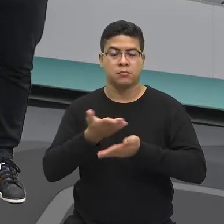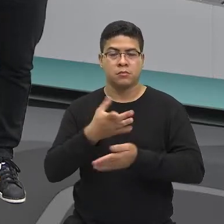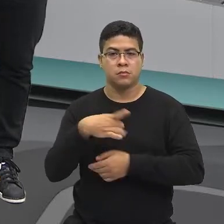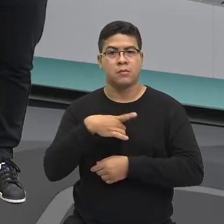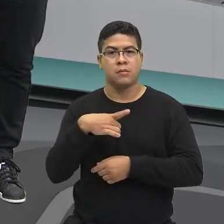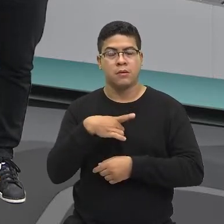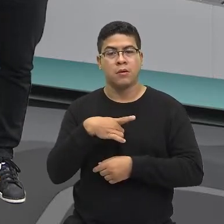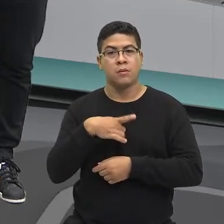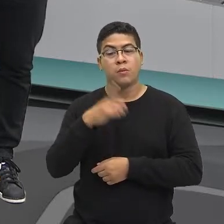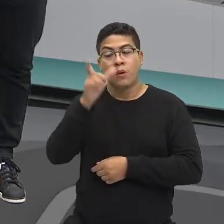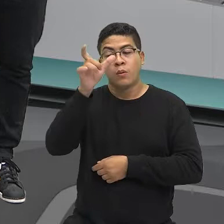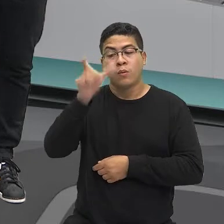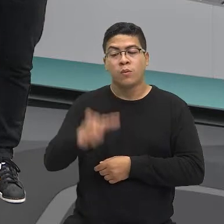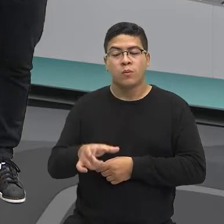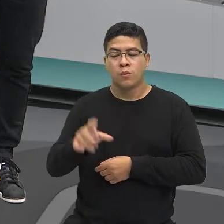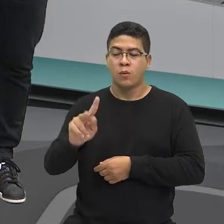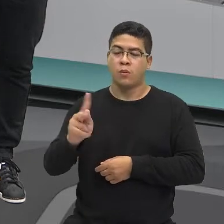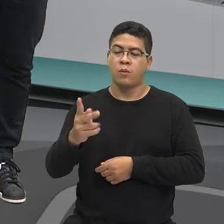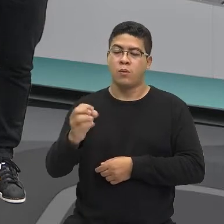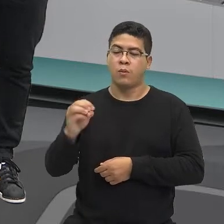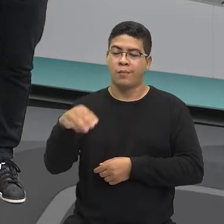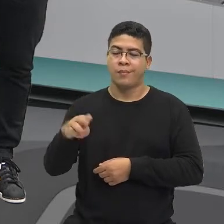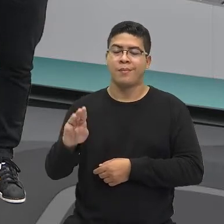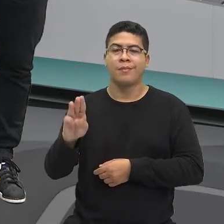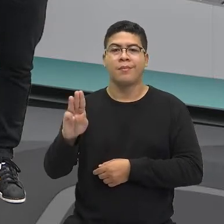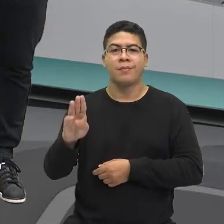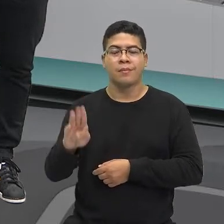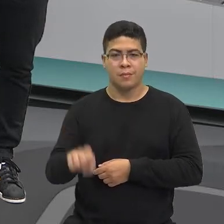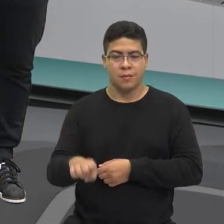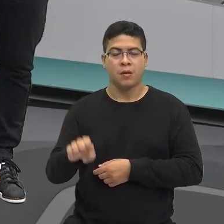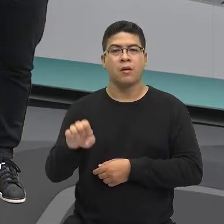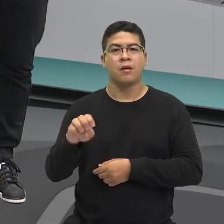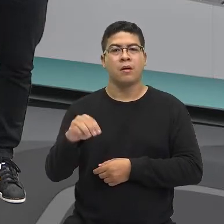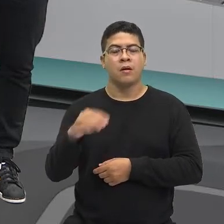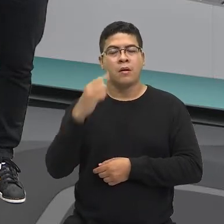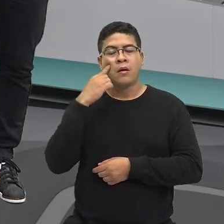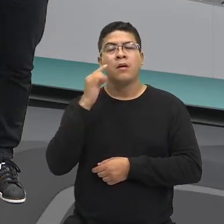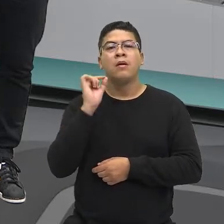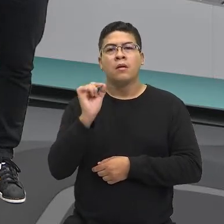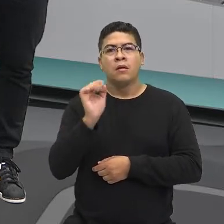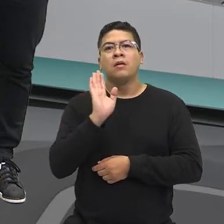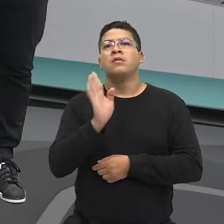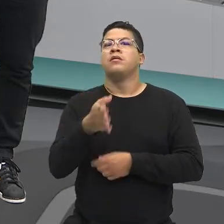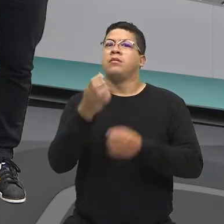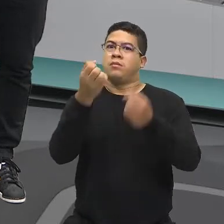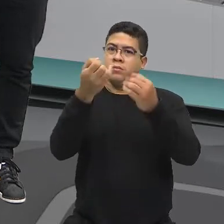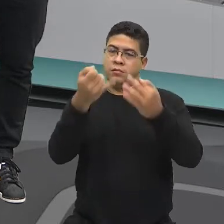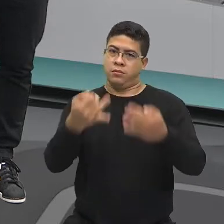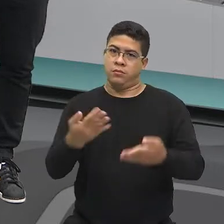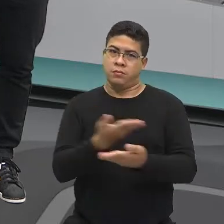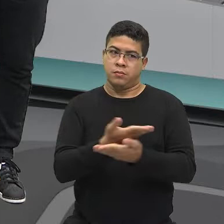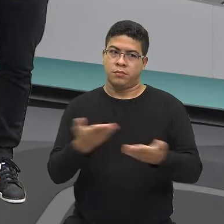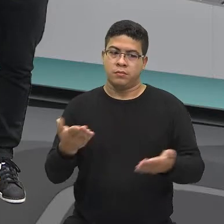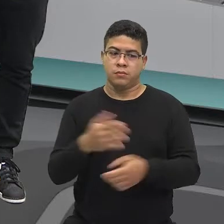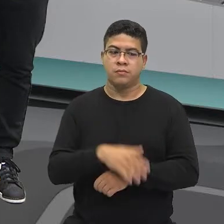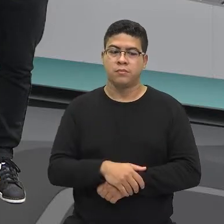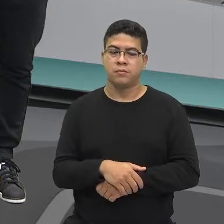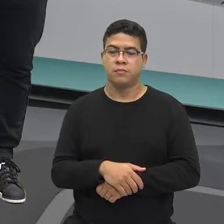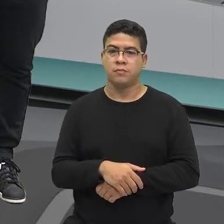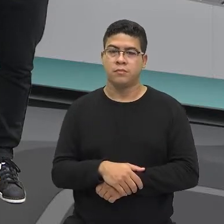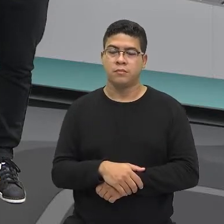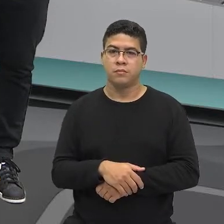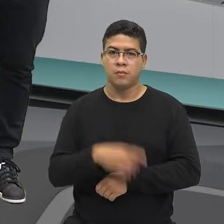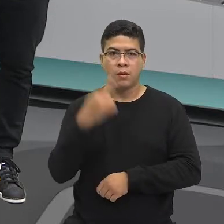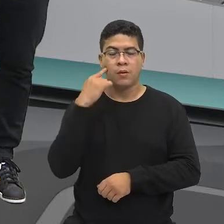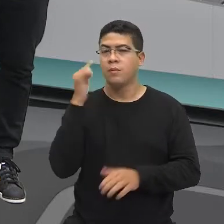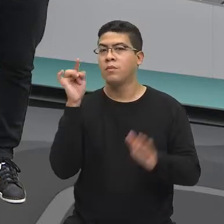com o homem aí. Então, qual é a função dela? Já acabei de explicar, não é isso? Acabei de explicar. Temos a segunda pergunta,